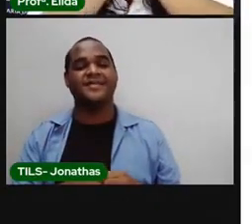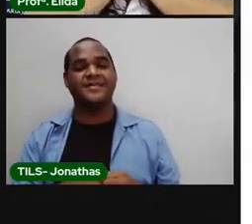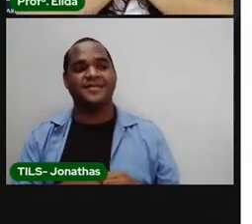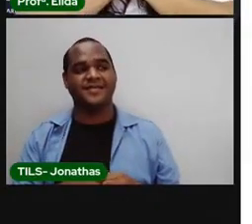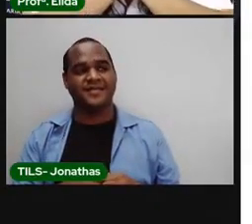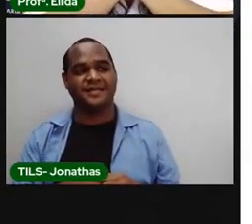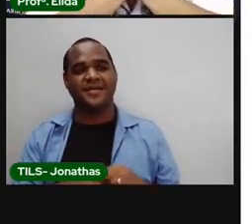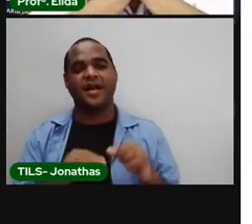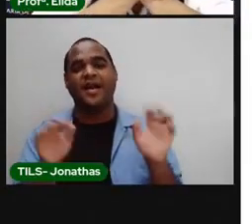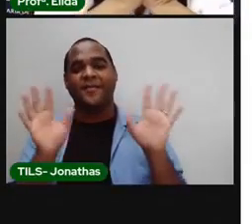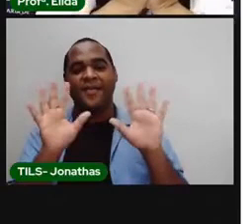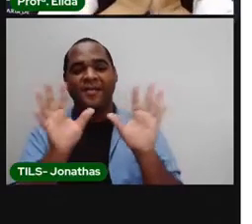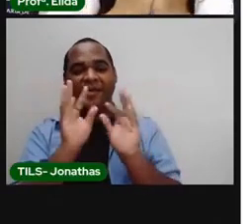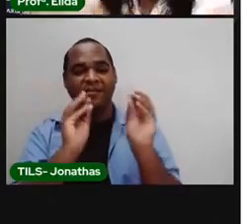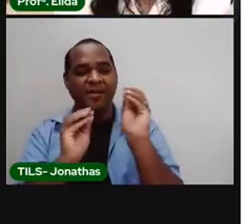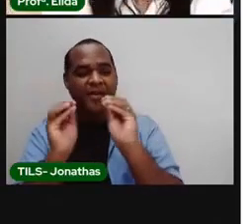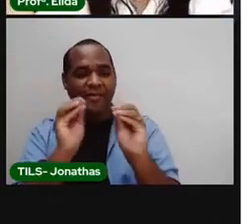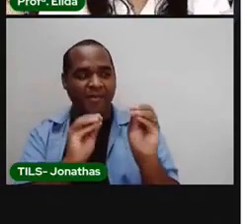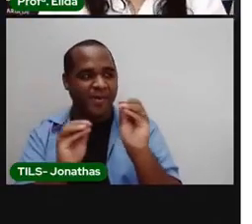E ó,